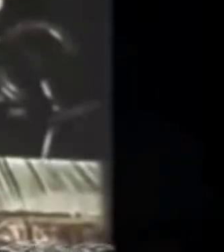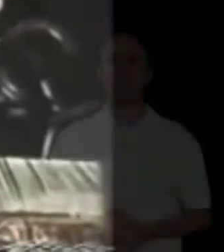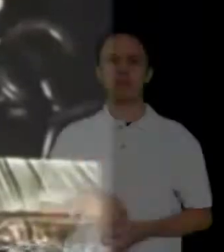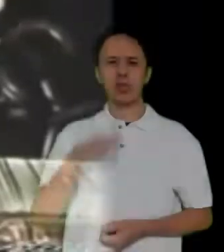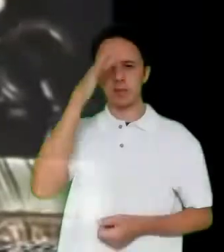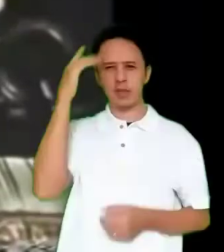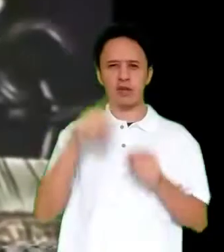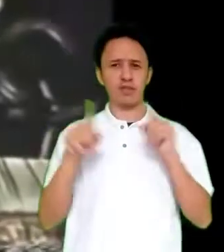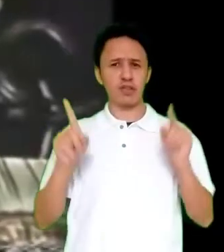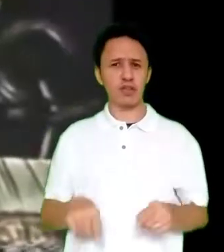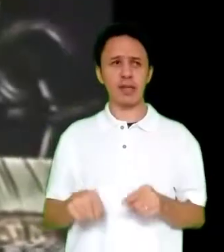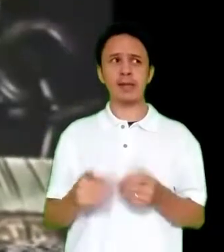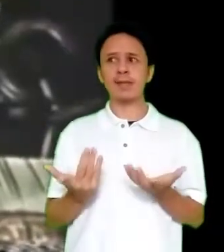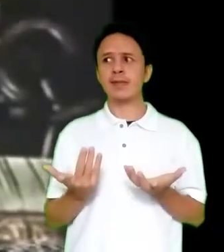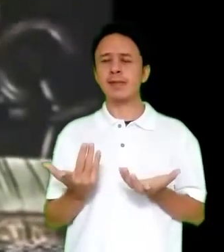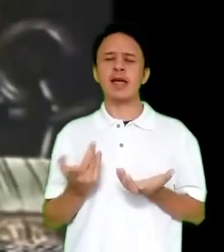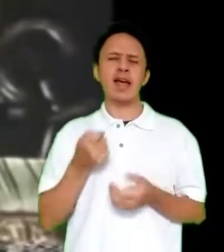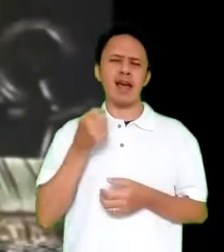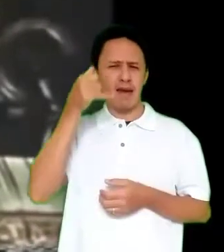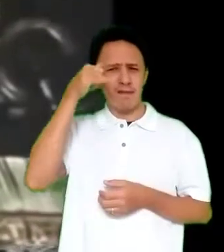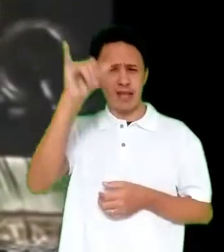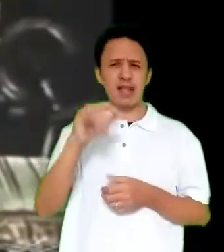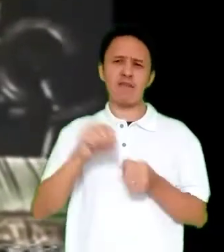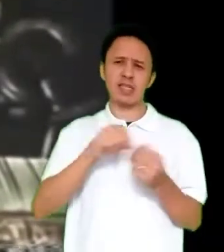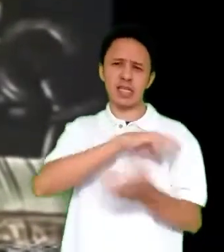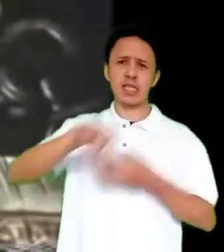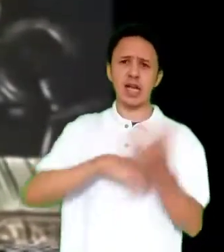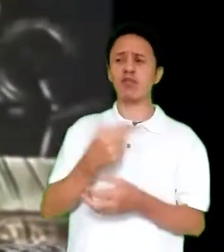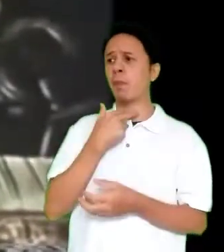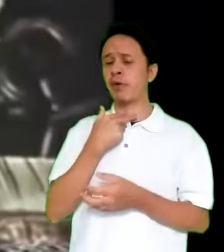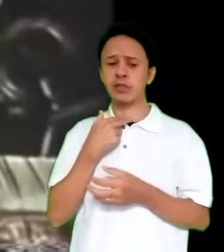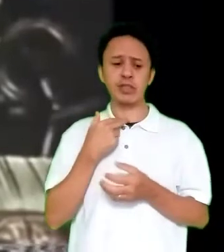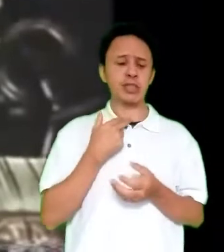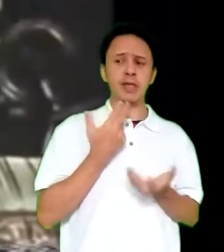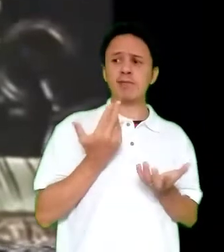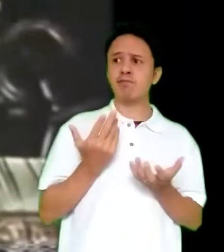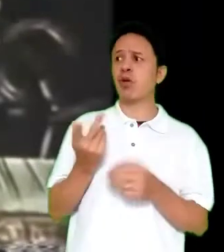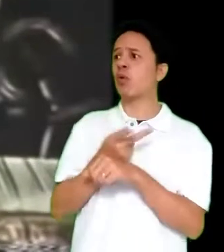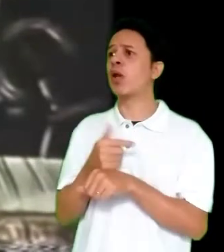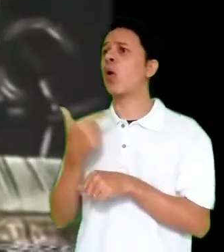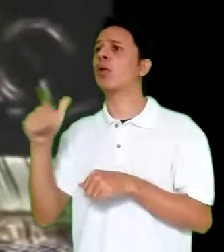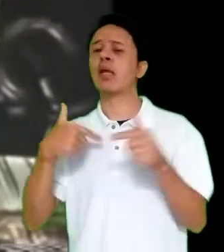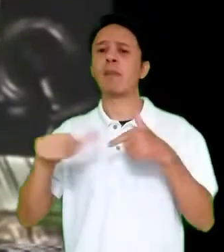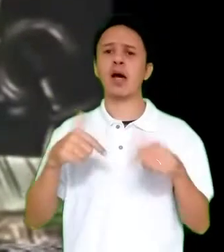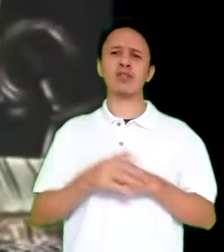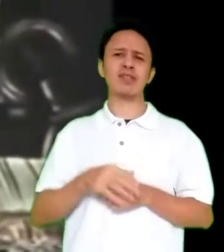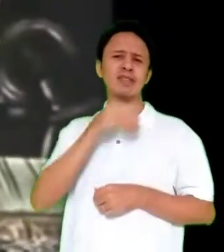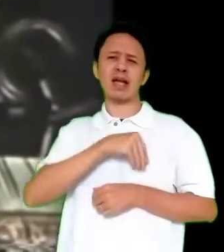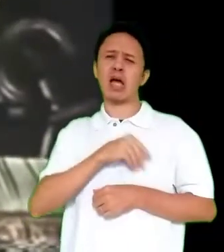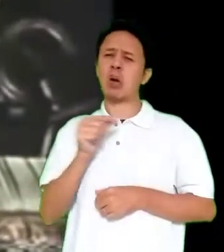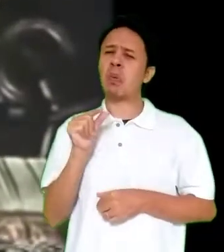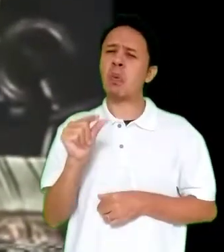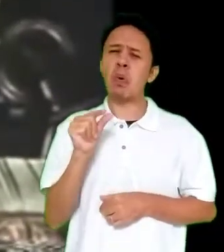O trabalhador dificilmente se arriscava a fazer greve e não podia procurar trabalho em outro lugar. Recebia uma remuneração irrisória pelo seu